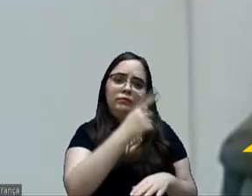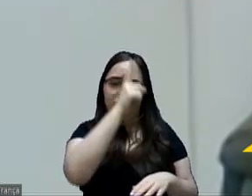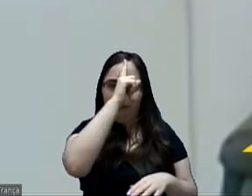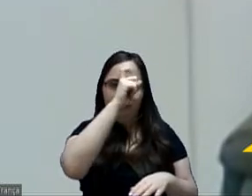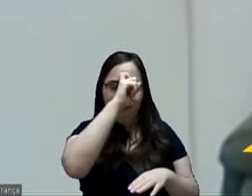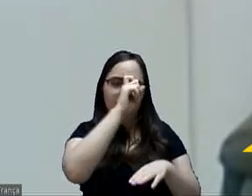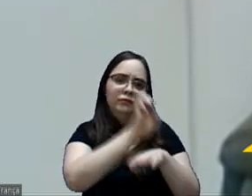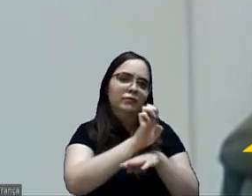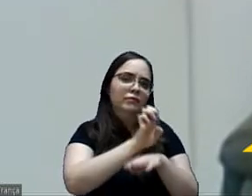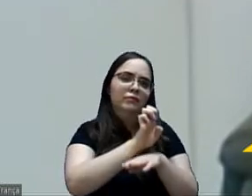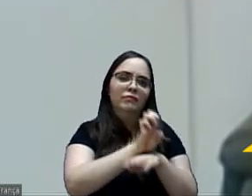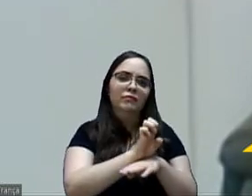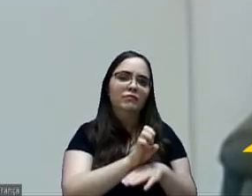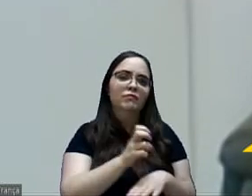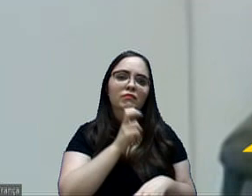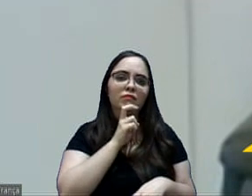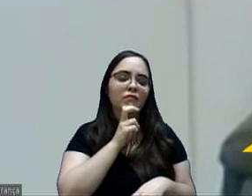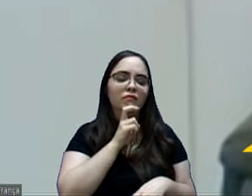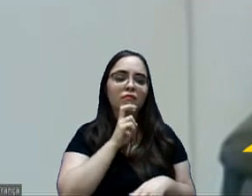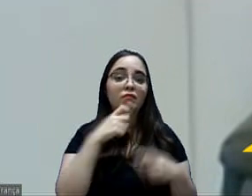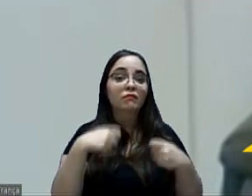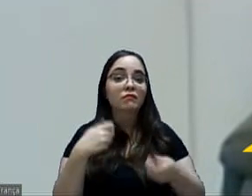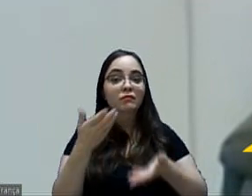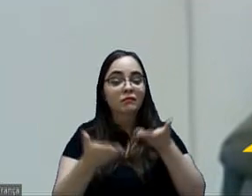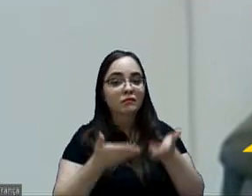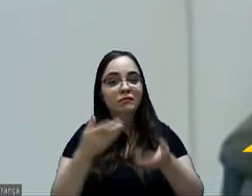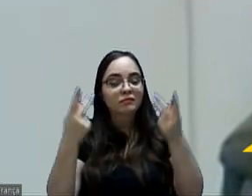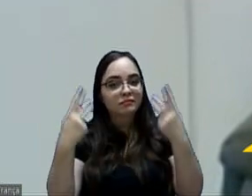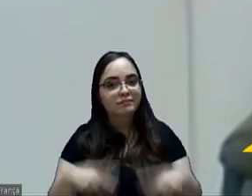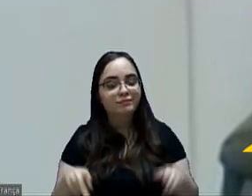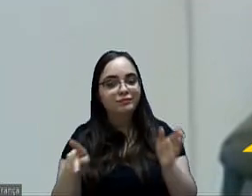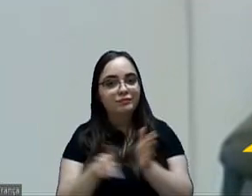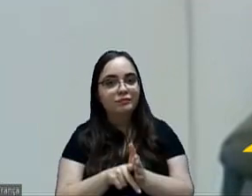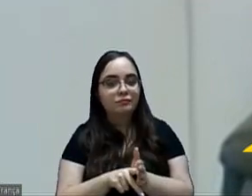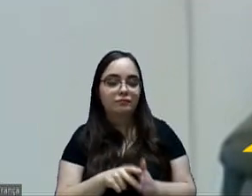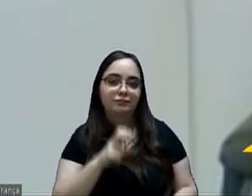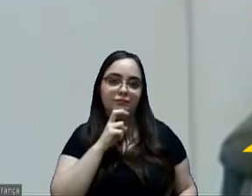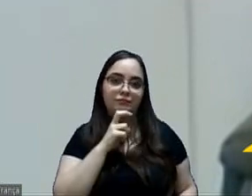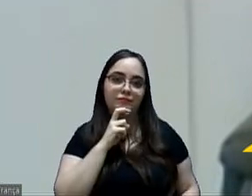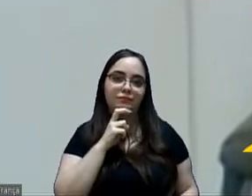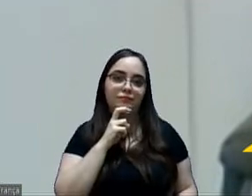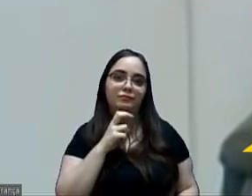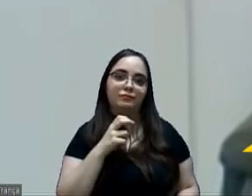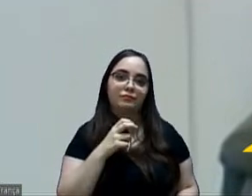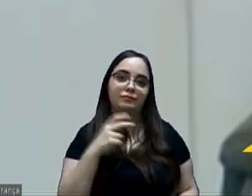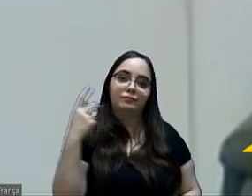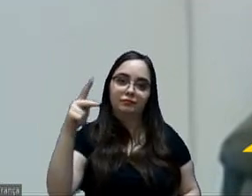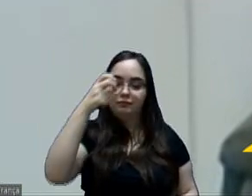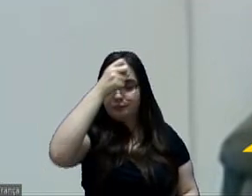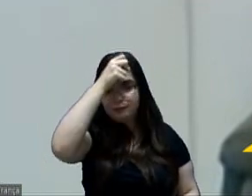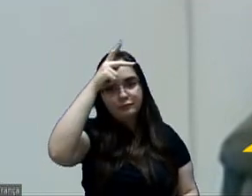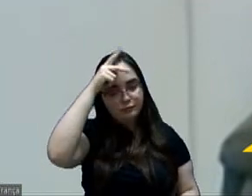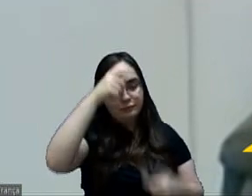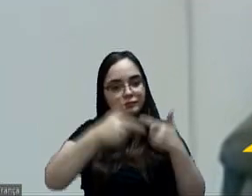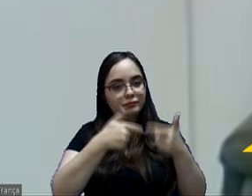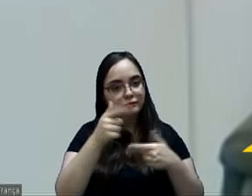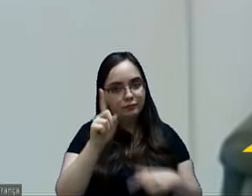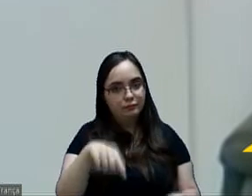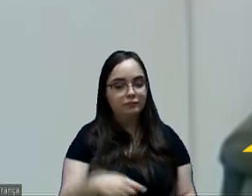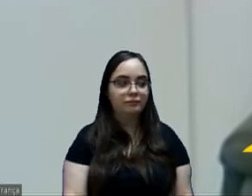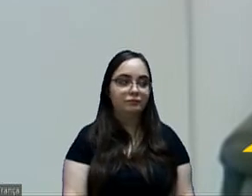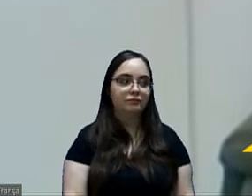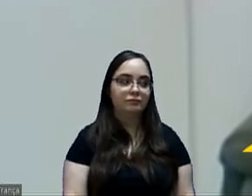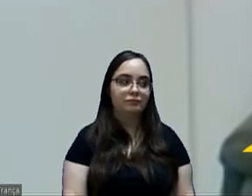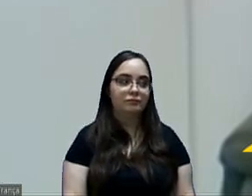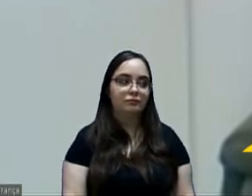regionais. Sorocaba tem que cuidar do nosso irmão sorocabano. É o papel do prefeito. Não podemos